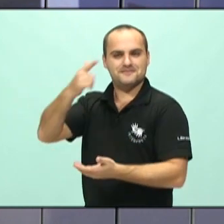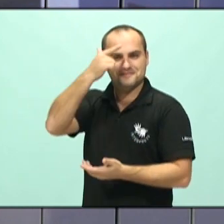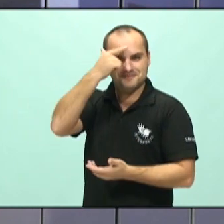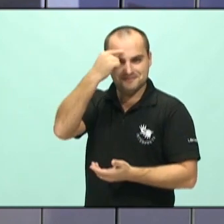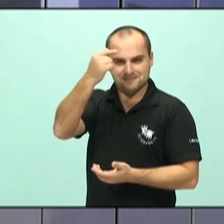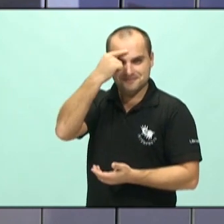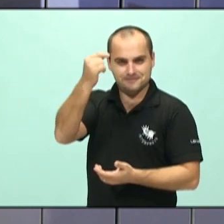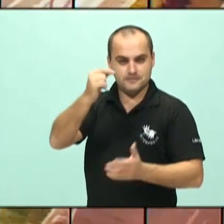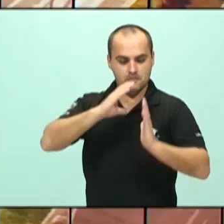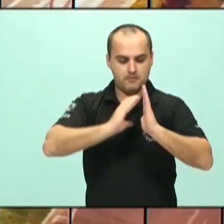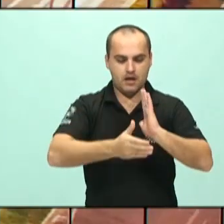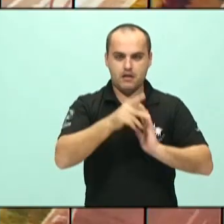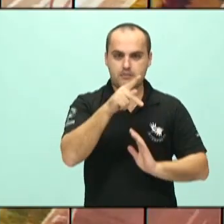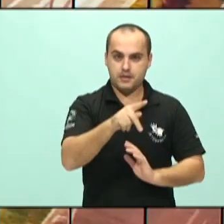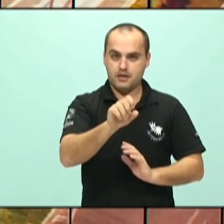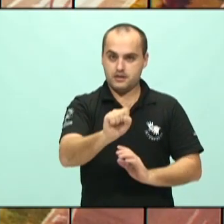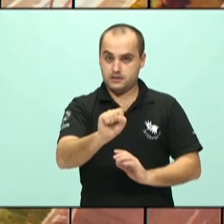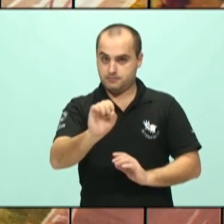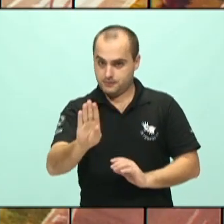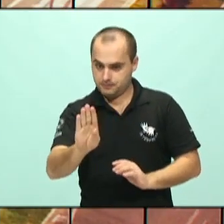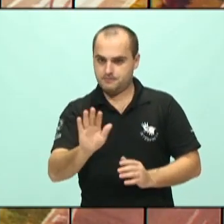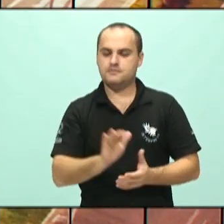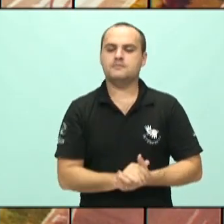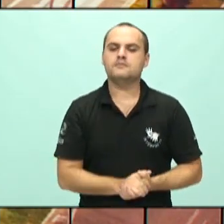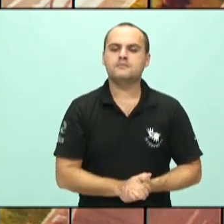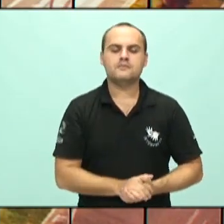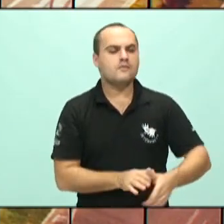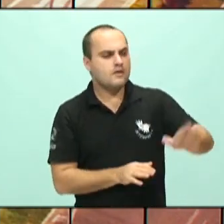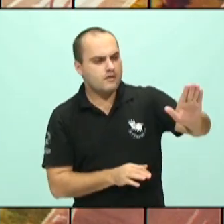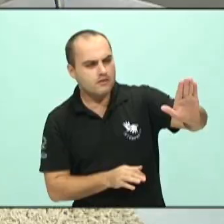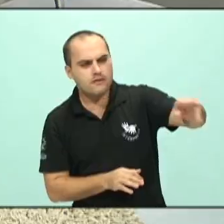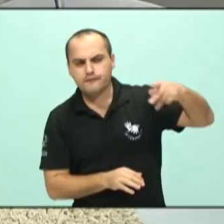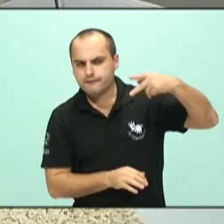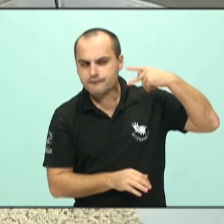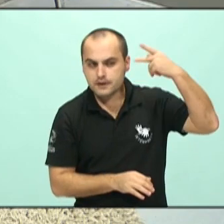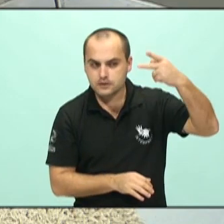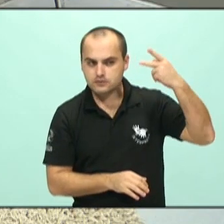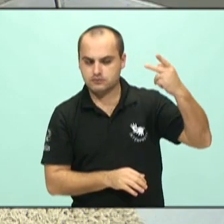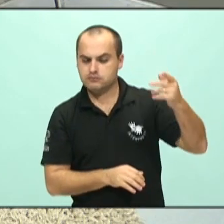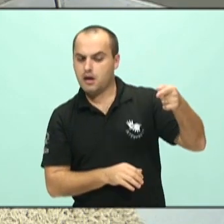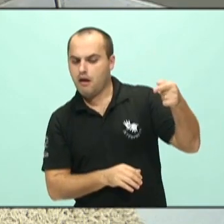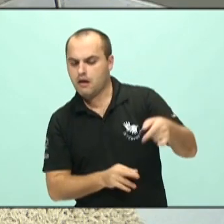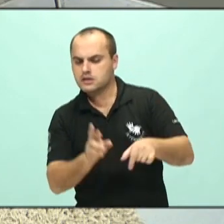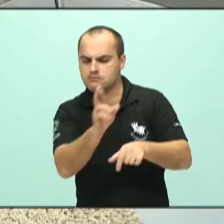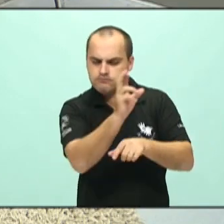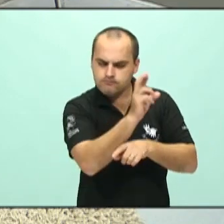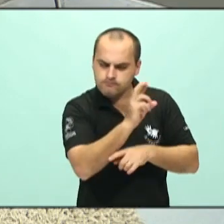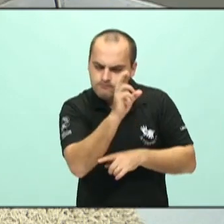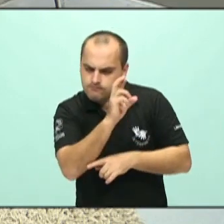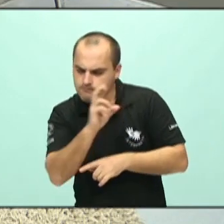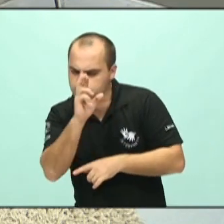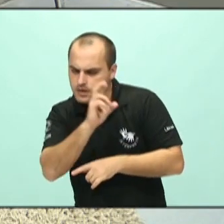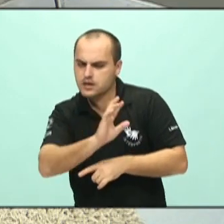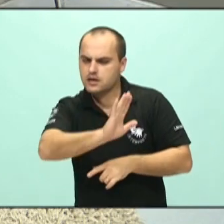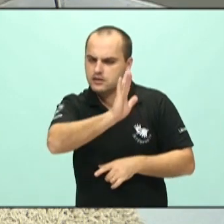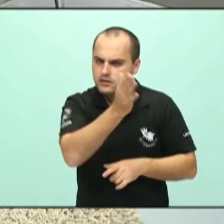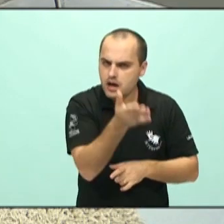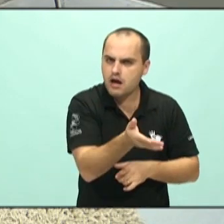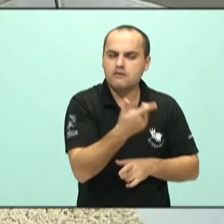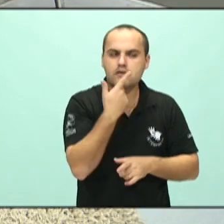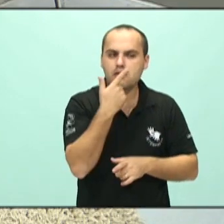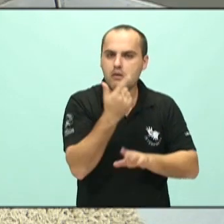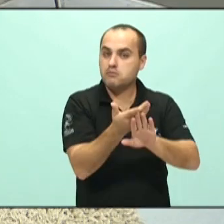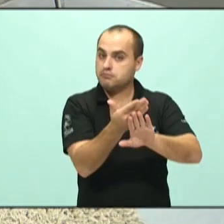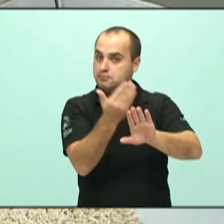do PSB. Vereador, essa fiscalização toda que a gente já citou no outro bloco e tal,